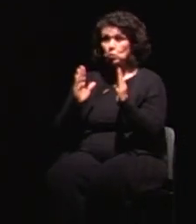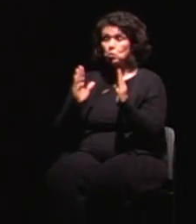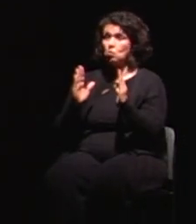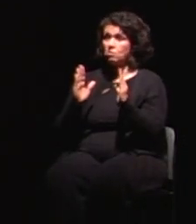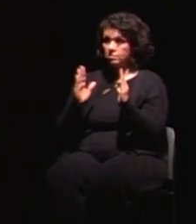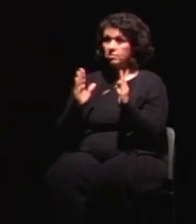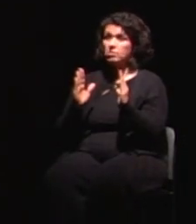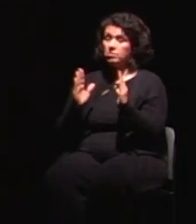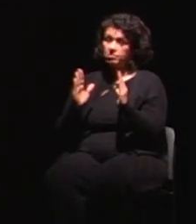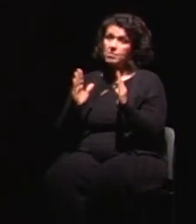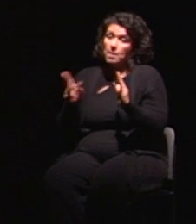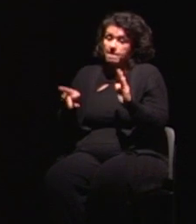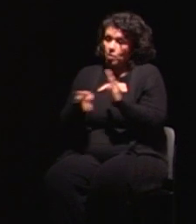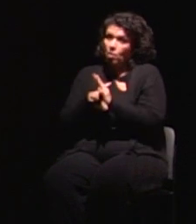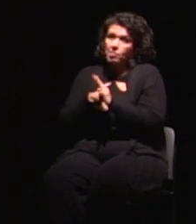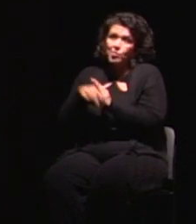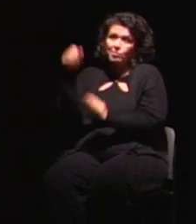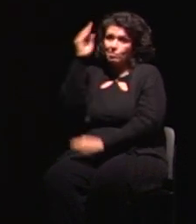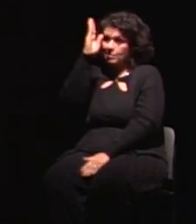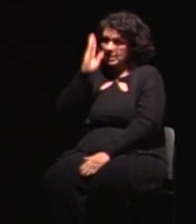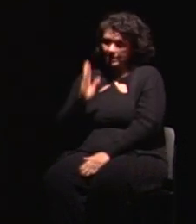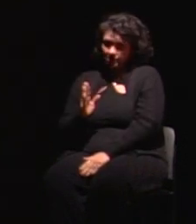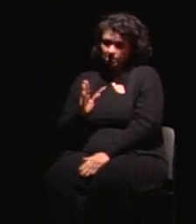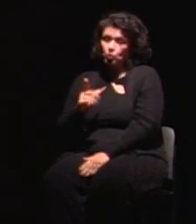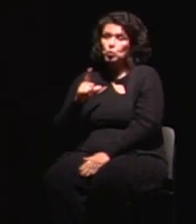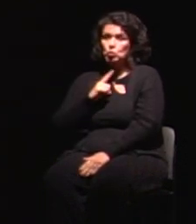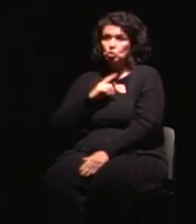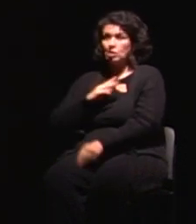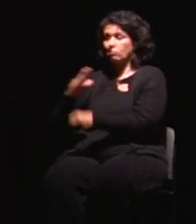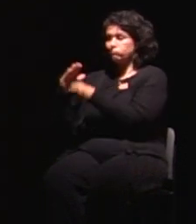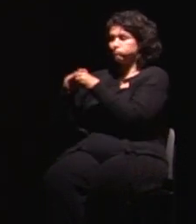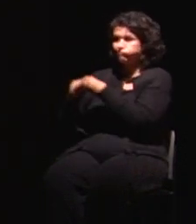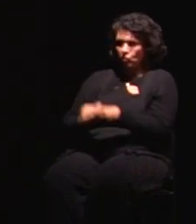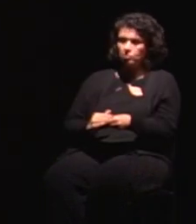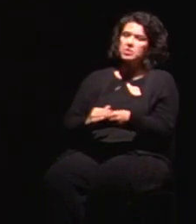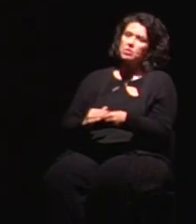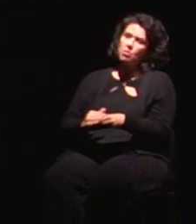e brasileira, de repressão.